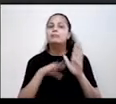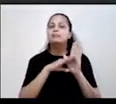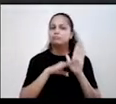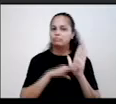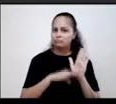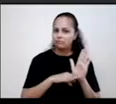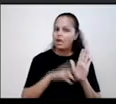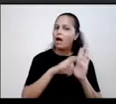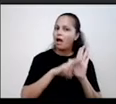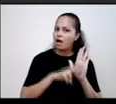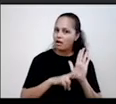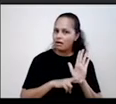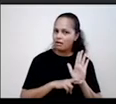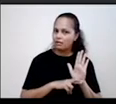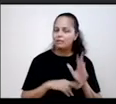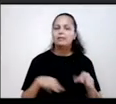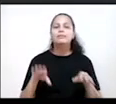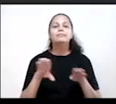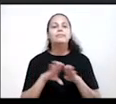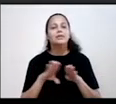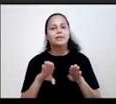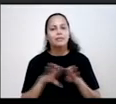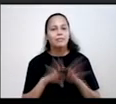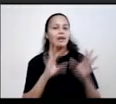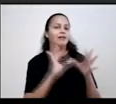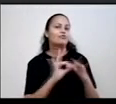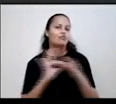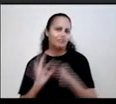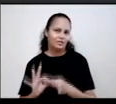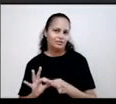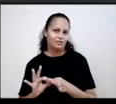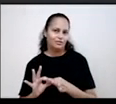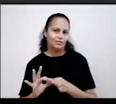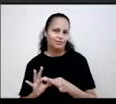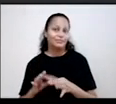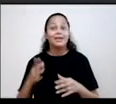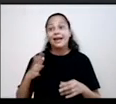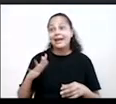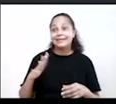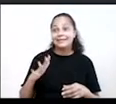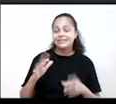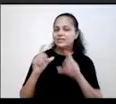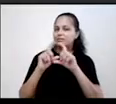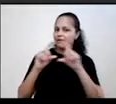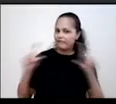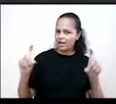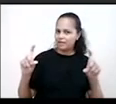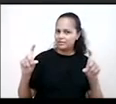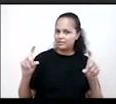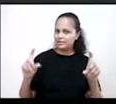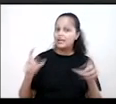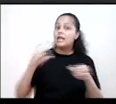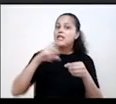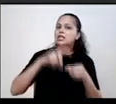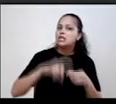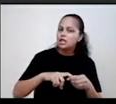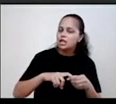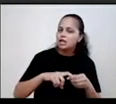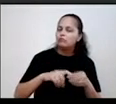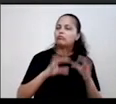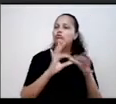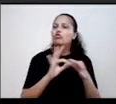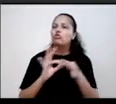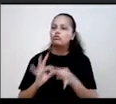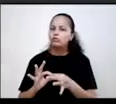gramaticais. E também elas estão dentro de um contexto. Então, às vezes, uma mesma frase, dentro de um contexto, ela tem